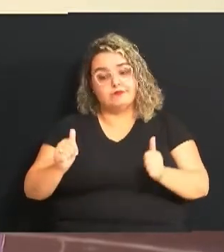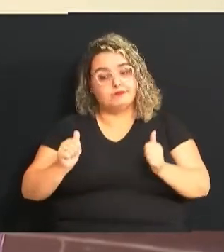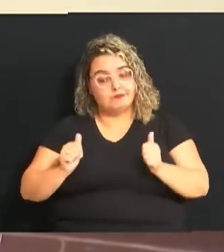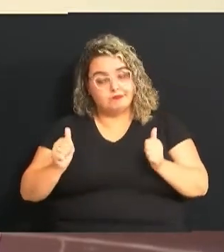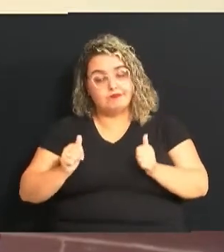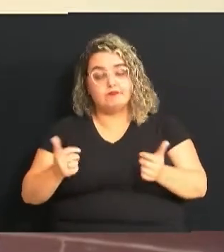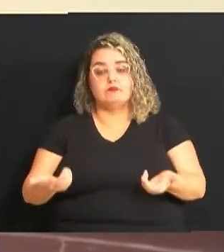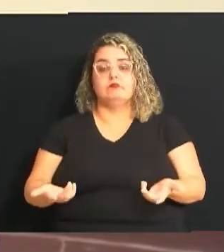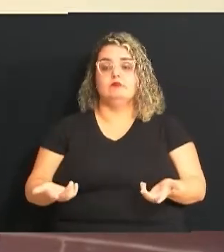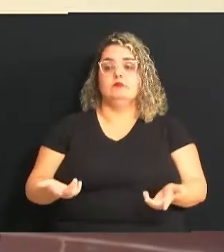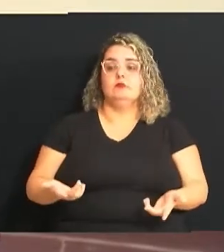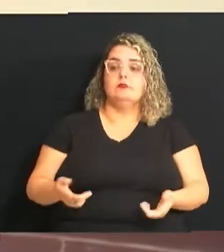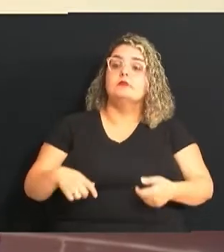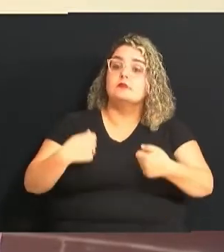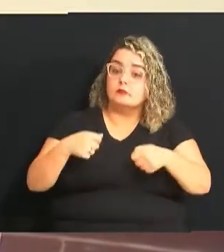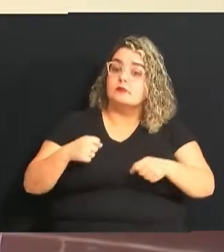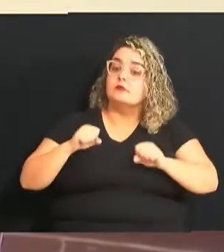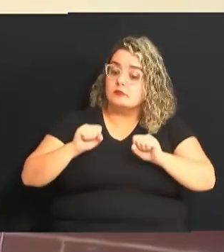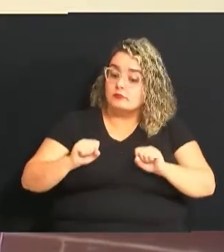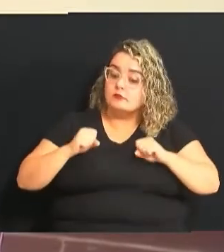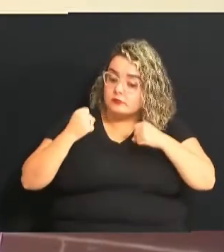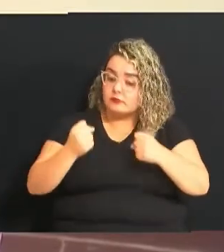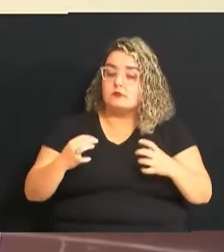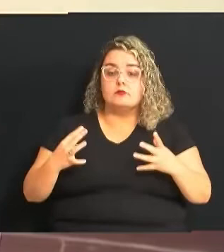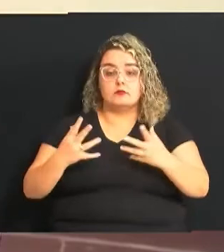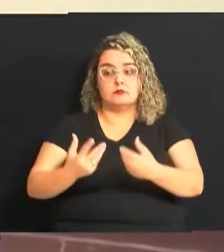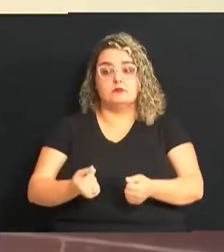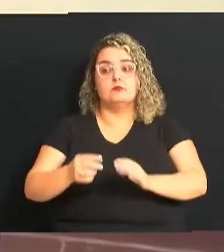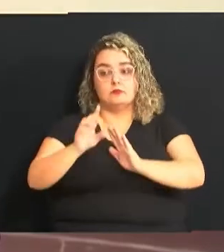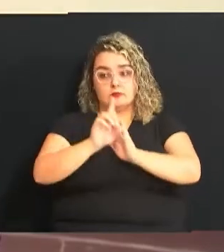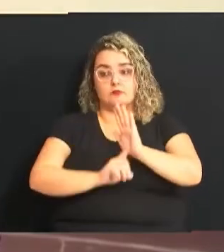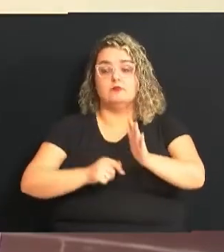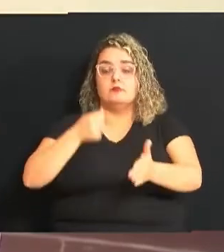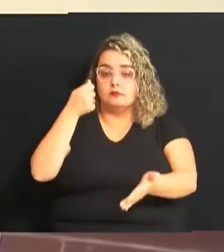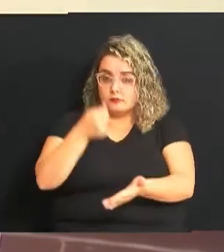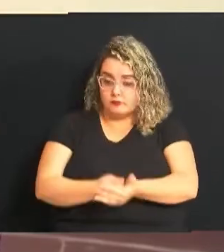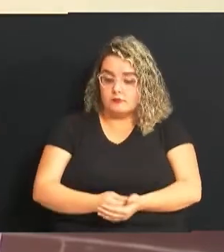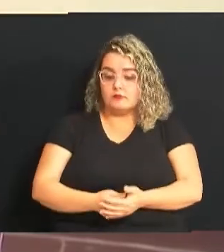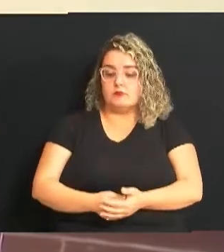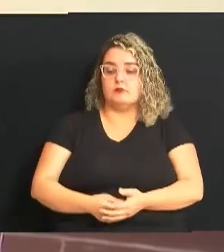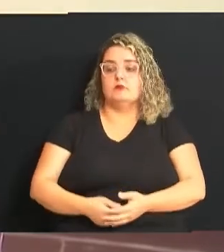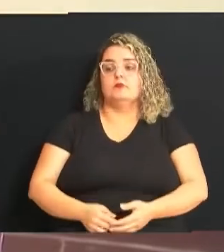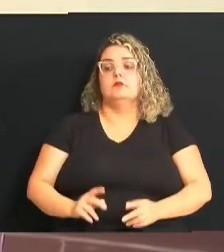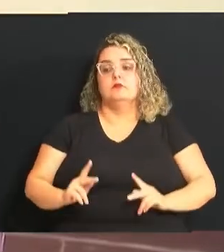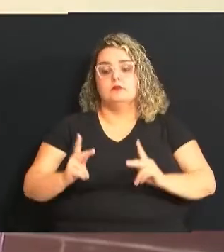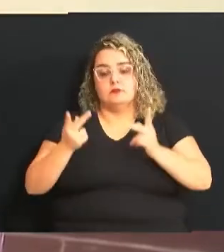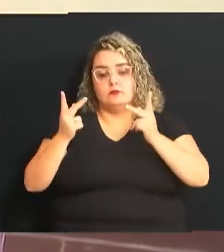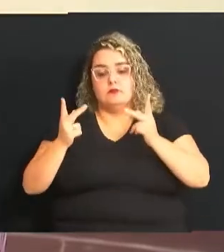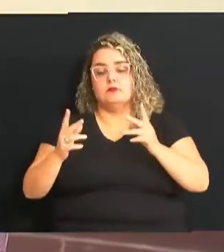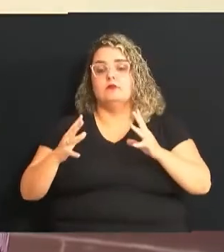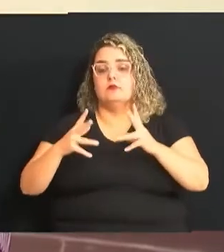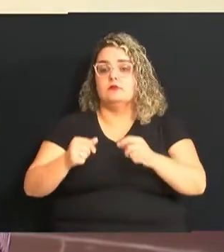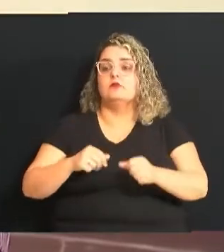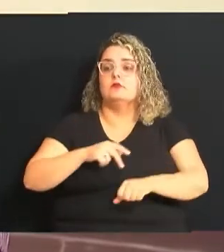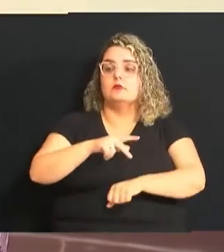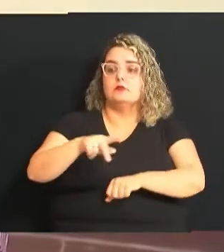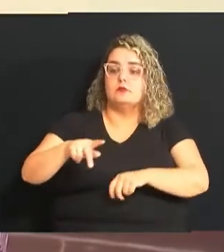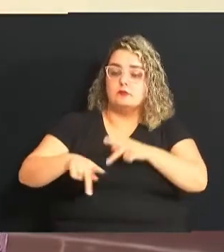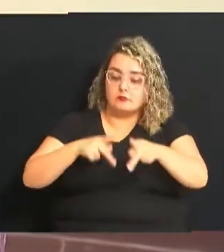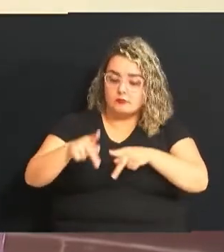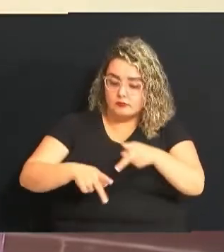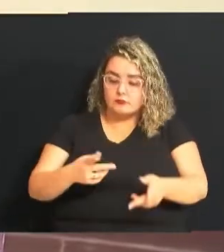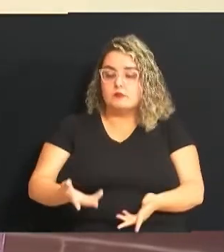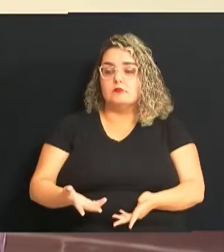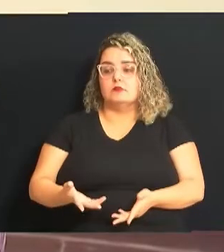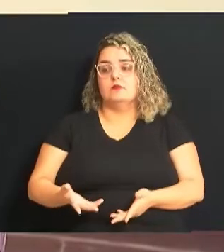limitados e a gente tem que batalhar para que todos aqueles direitos sejam realmente consagrados para toda a população. Então, eu